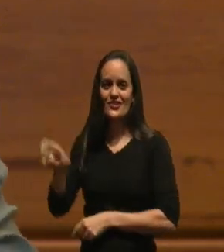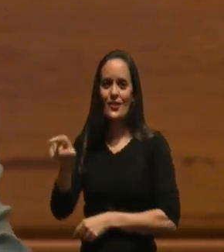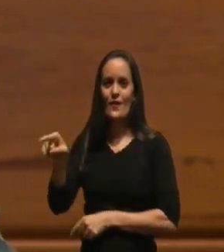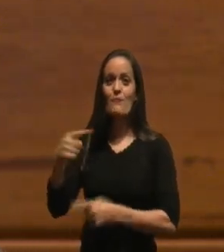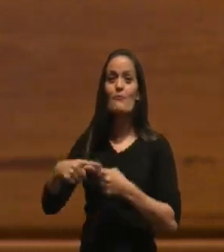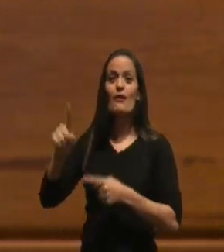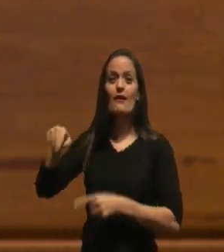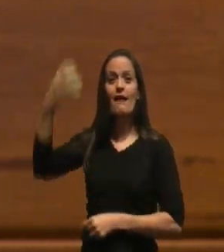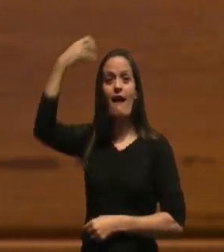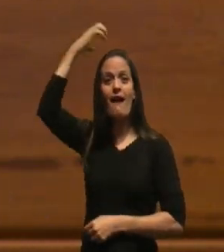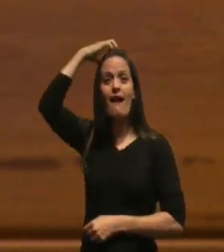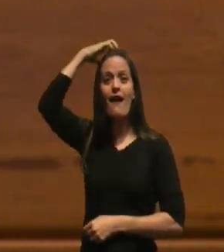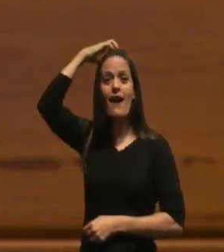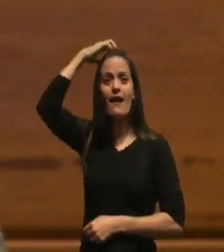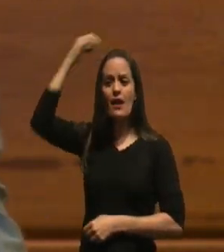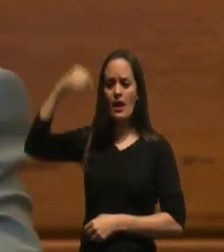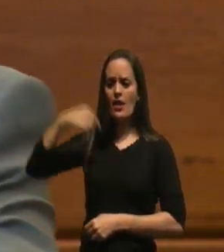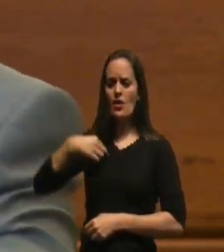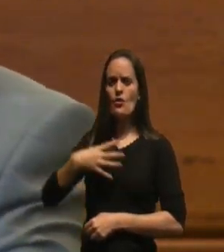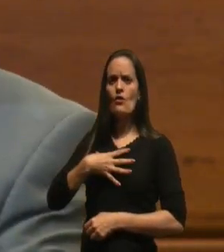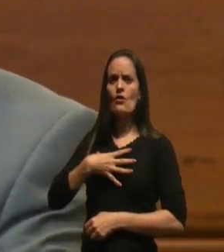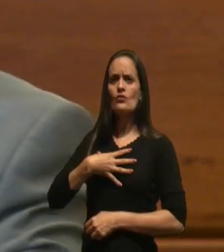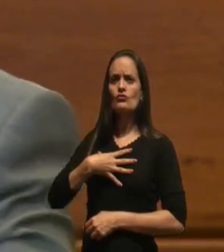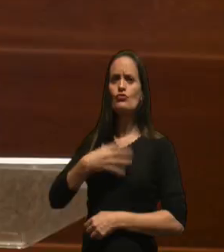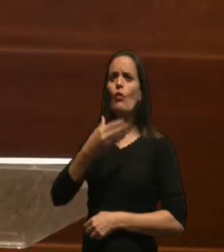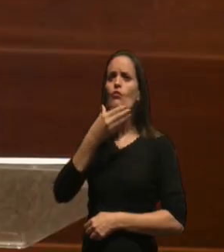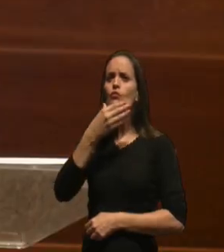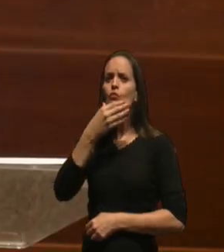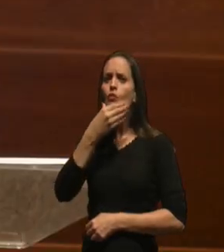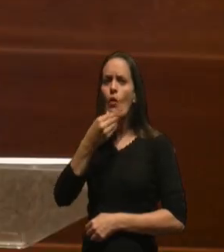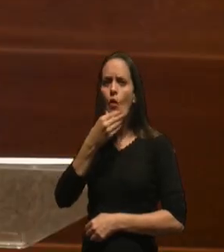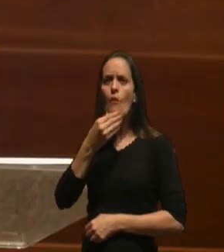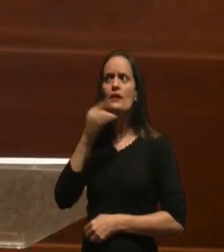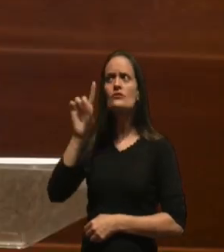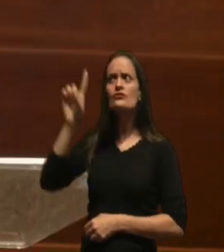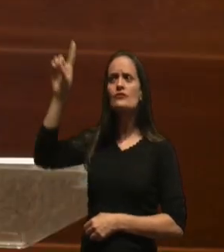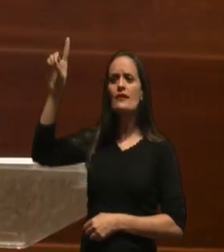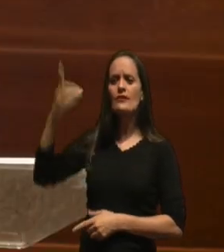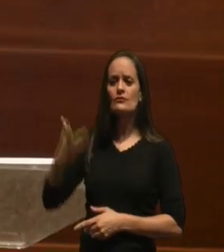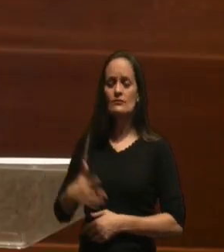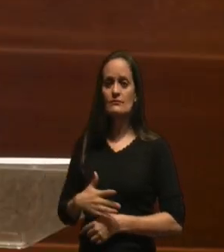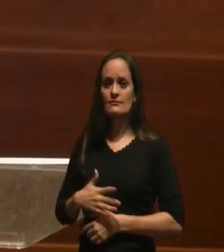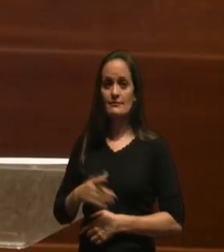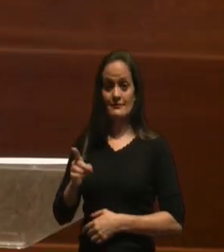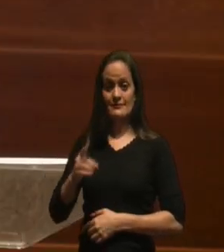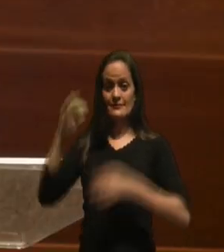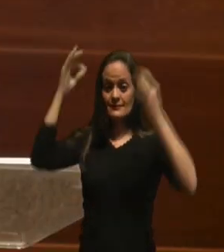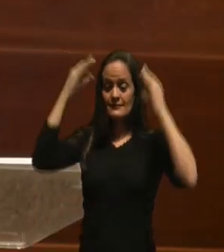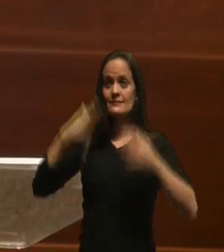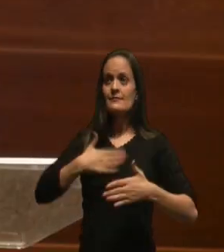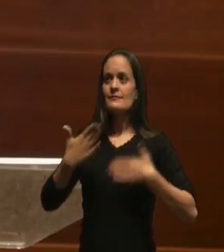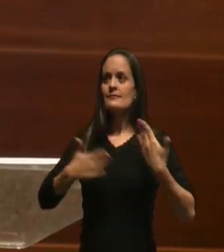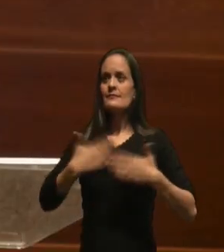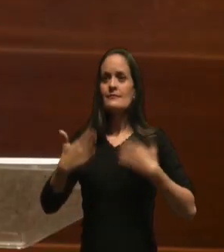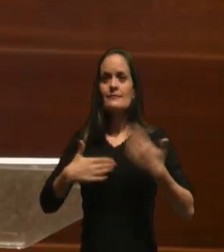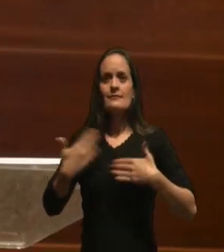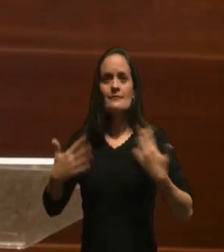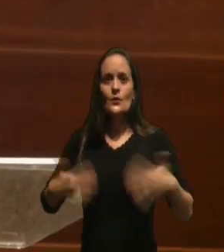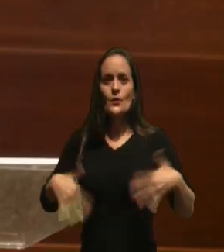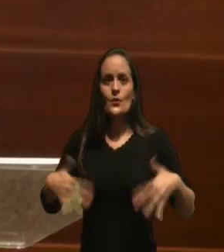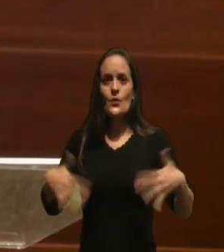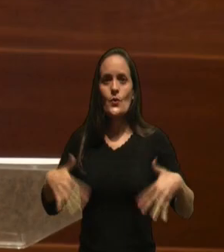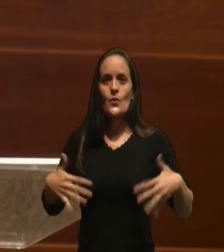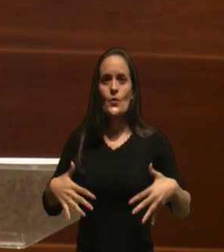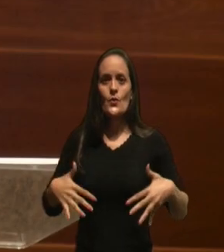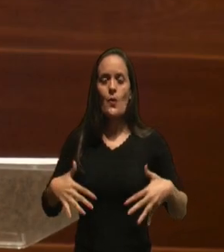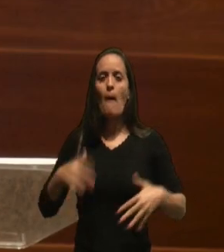Deus. Às vezes é necessário levarmos um susto, às vezes é necessário corrermos um grande